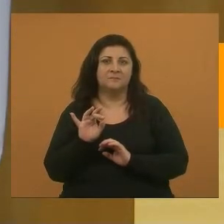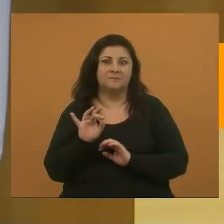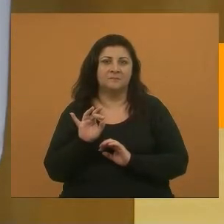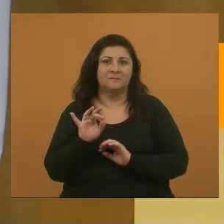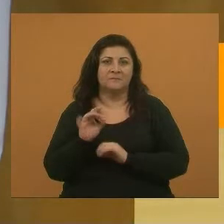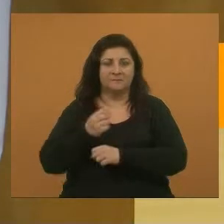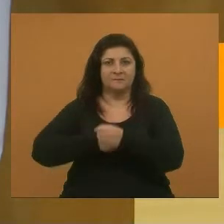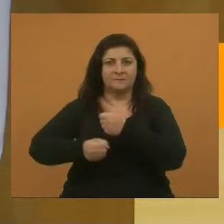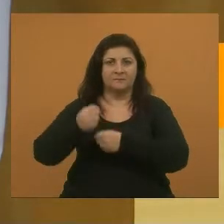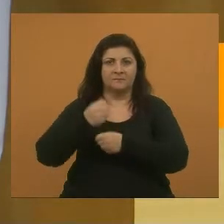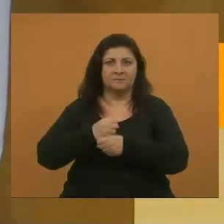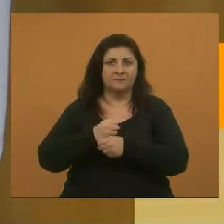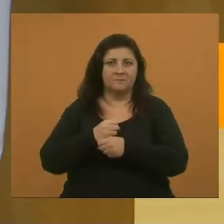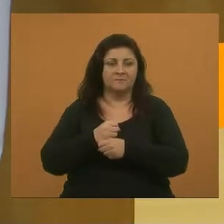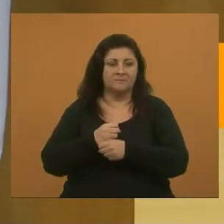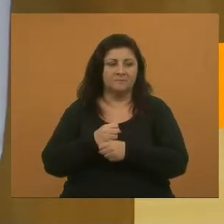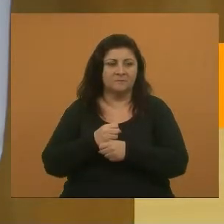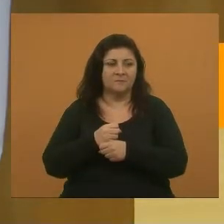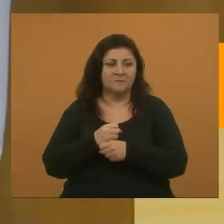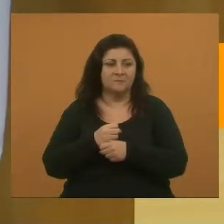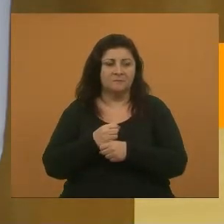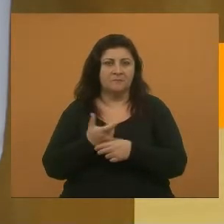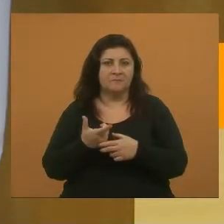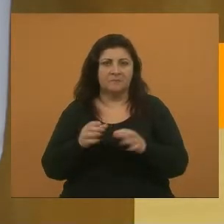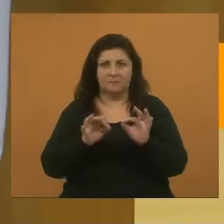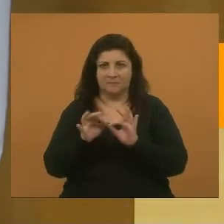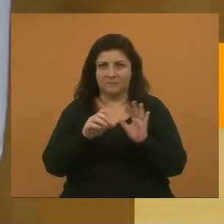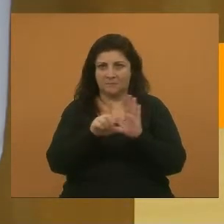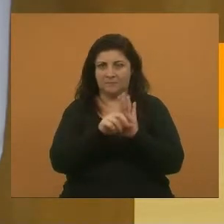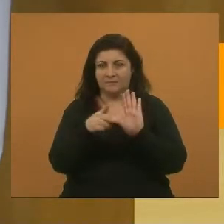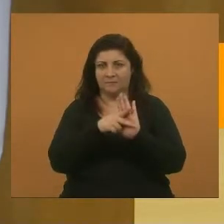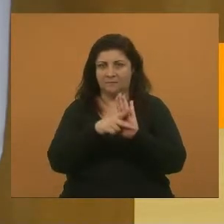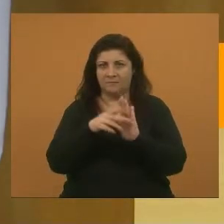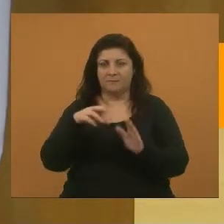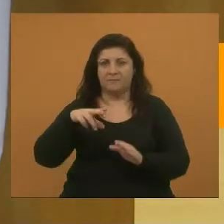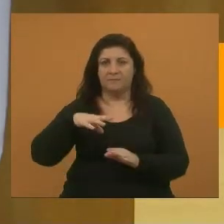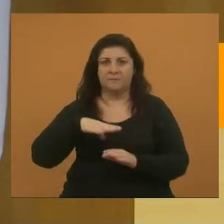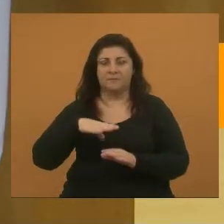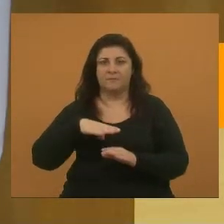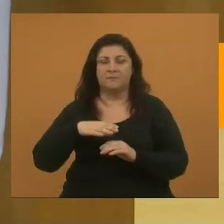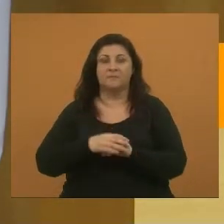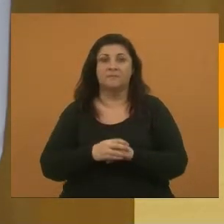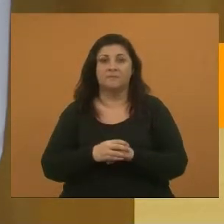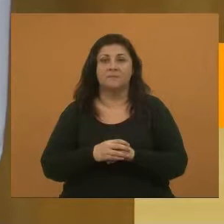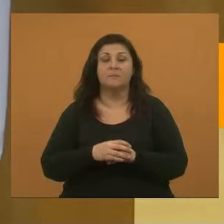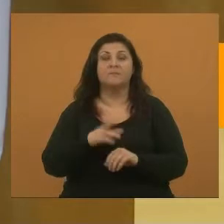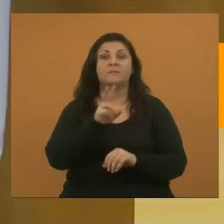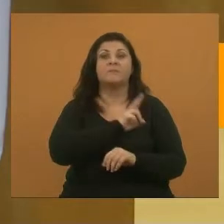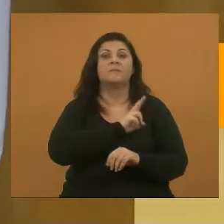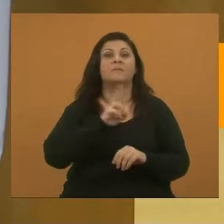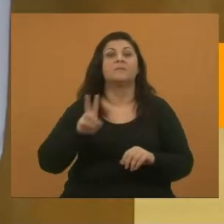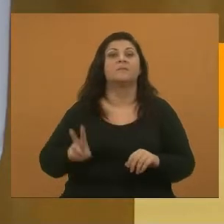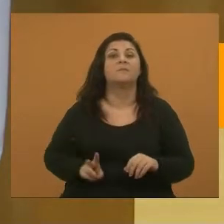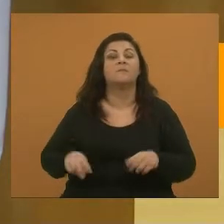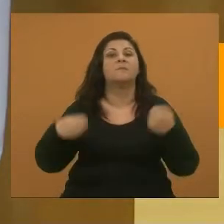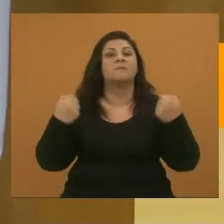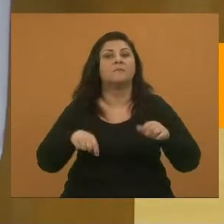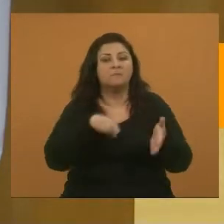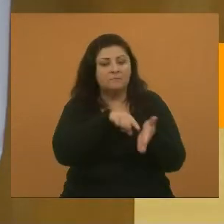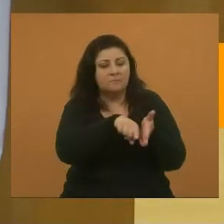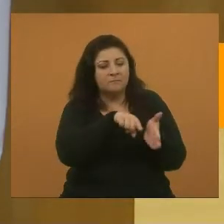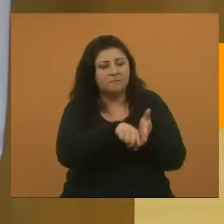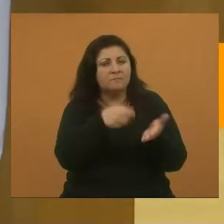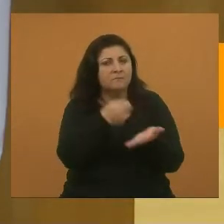ano passado nós mexemos na lei orgânica e é prerrogativa dos vereadores analisar as